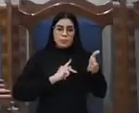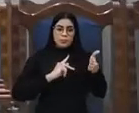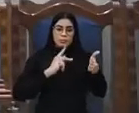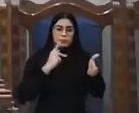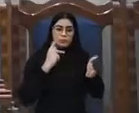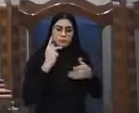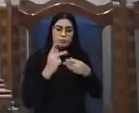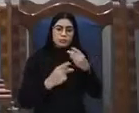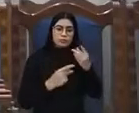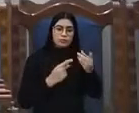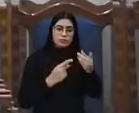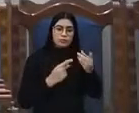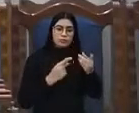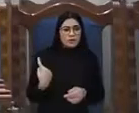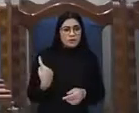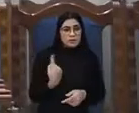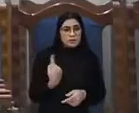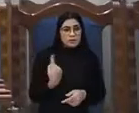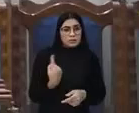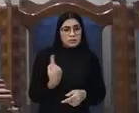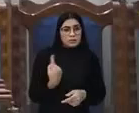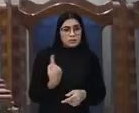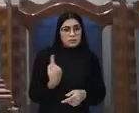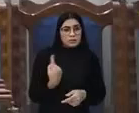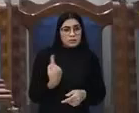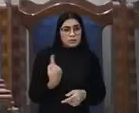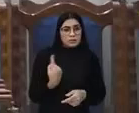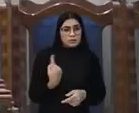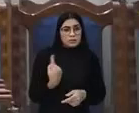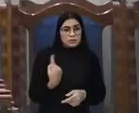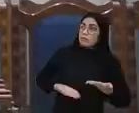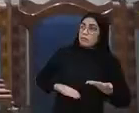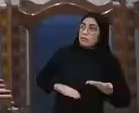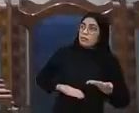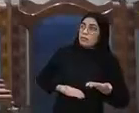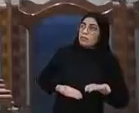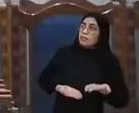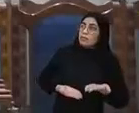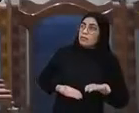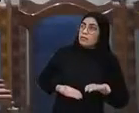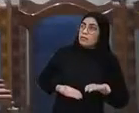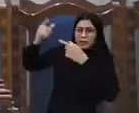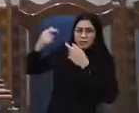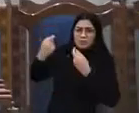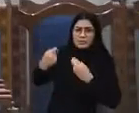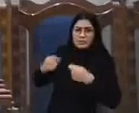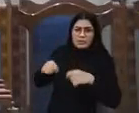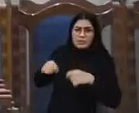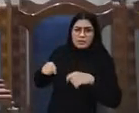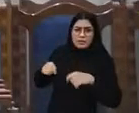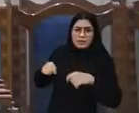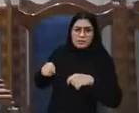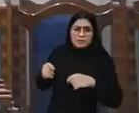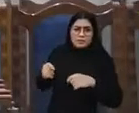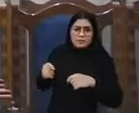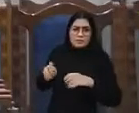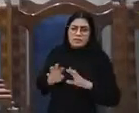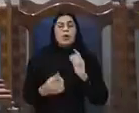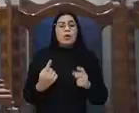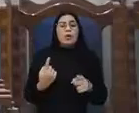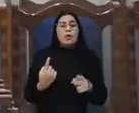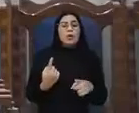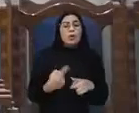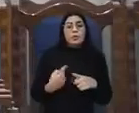tampouco ele é servido por mãos de homens, como que necessitando de alguma coisa, pois ele mesmo é quem dá